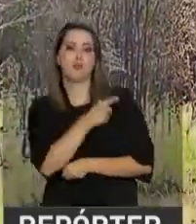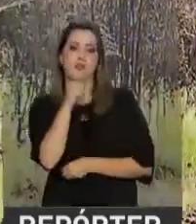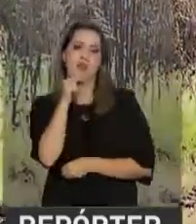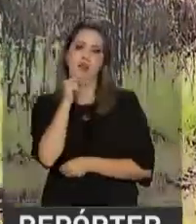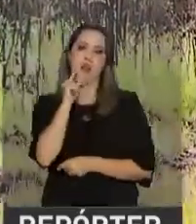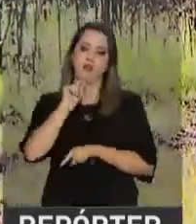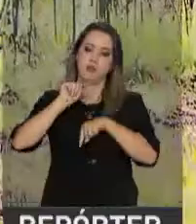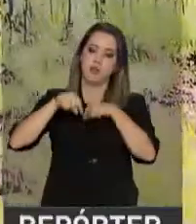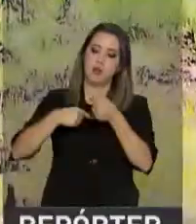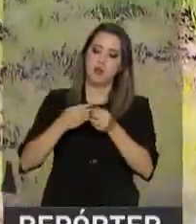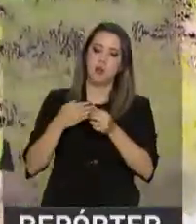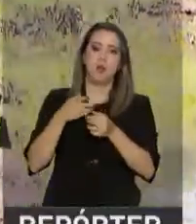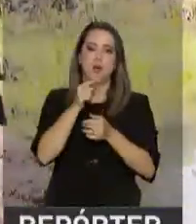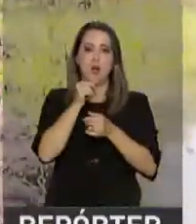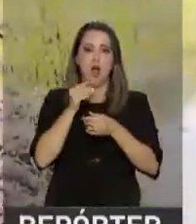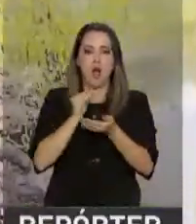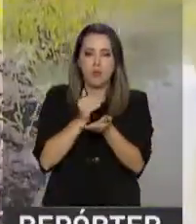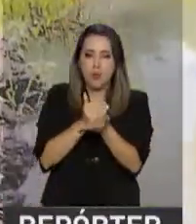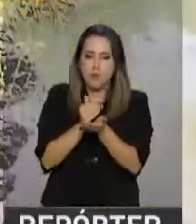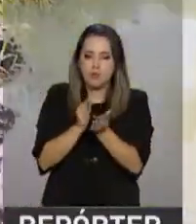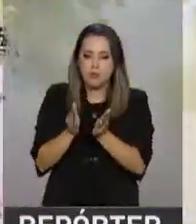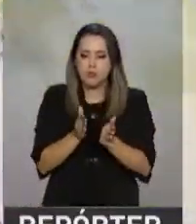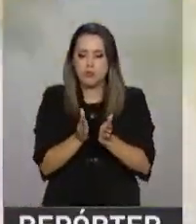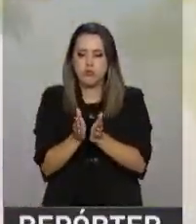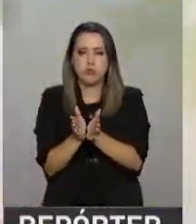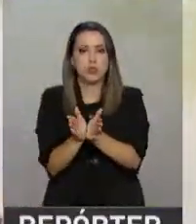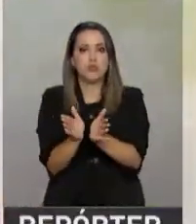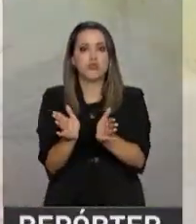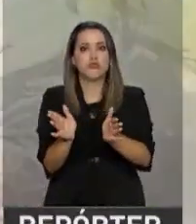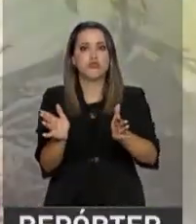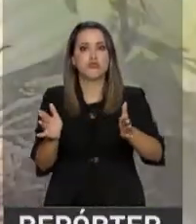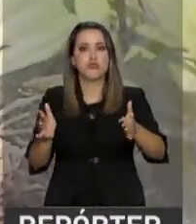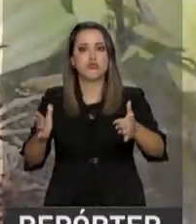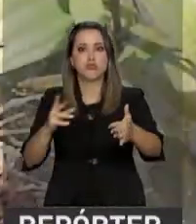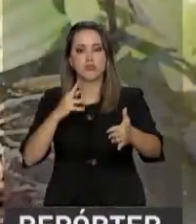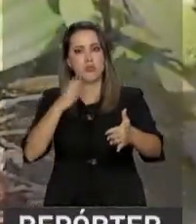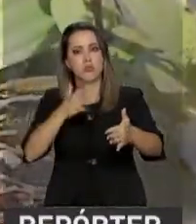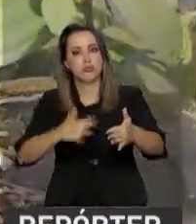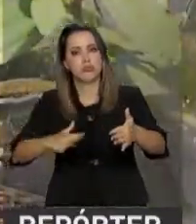rios então se a gente não conservar bastante a gente não vai ter água